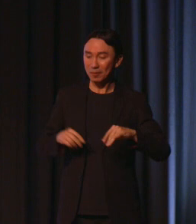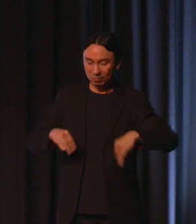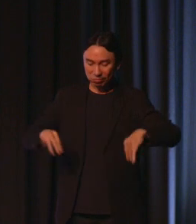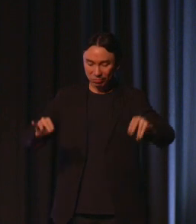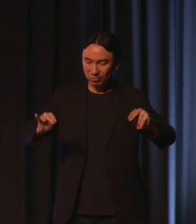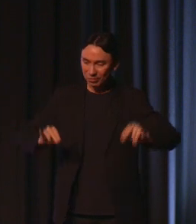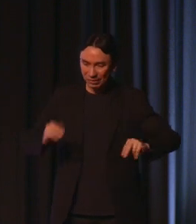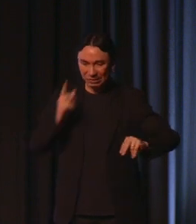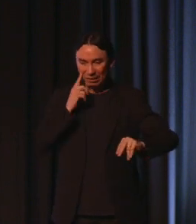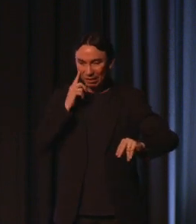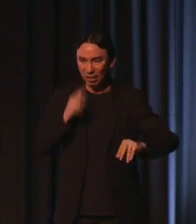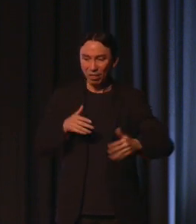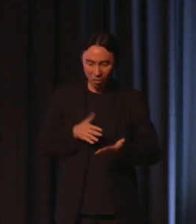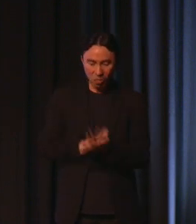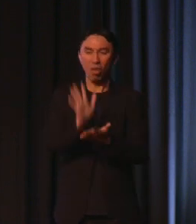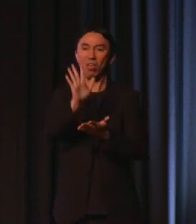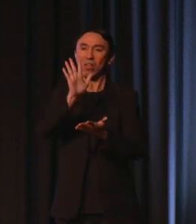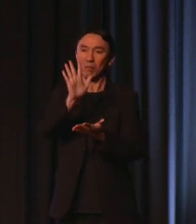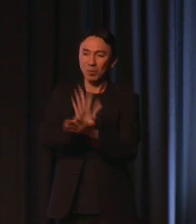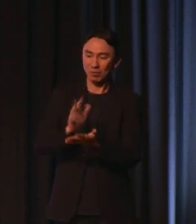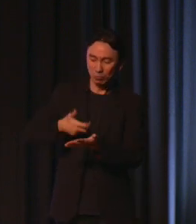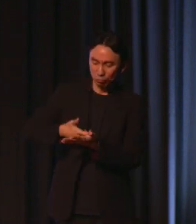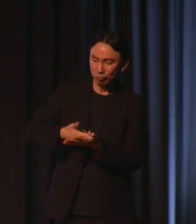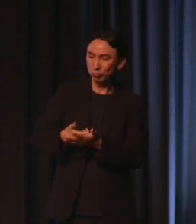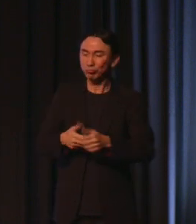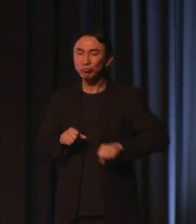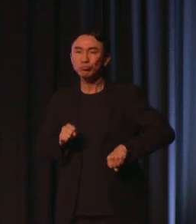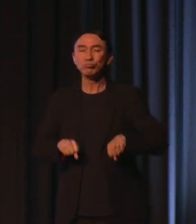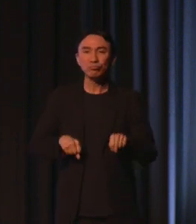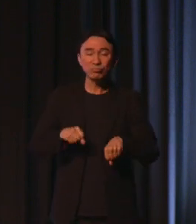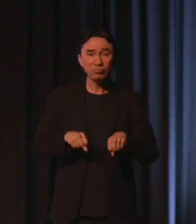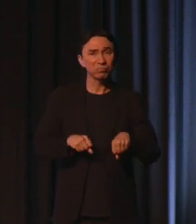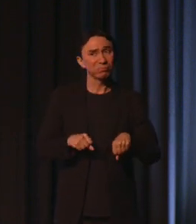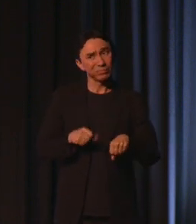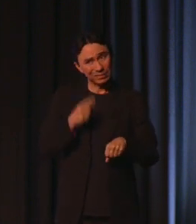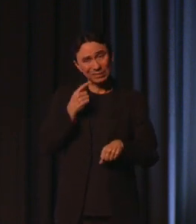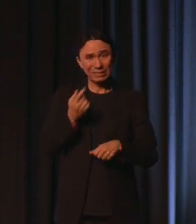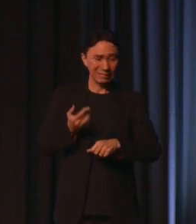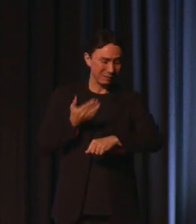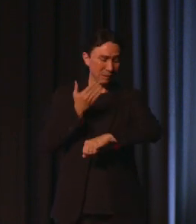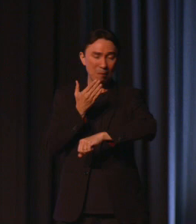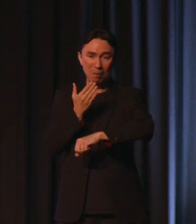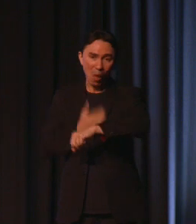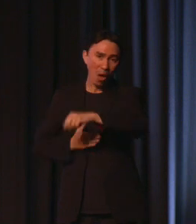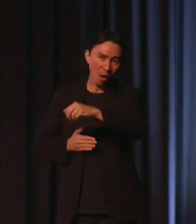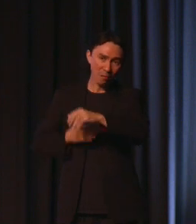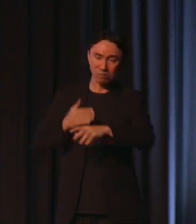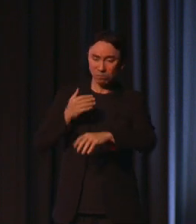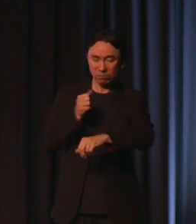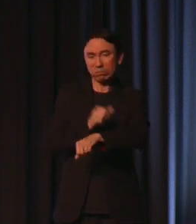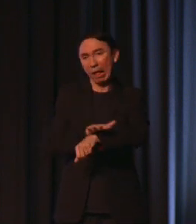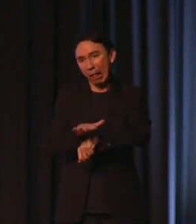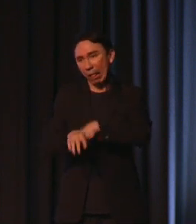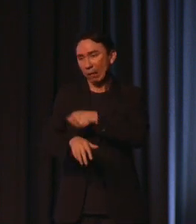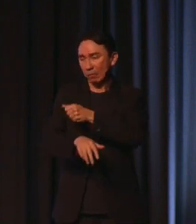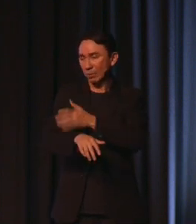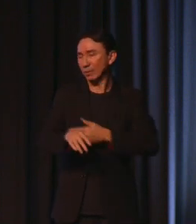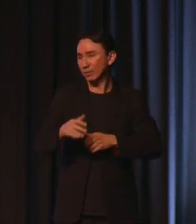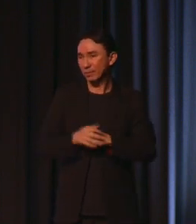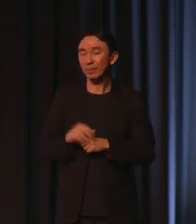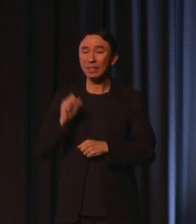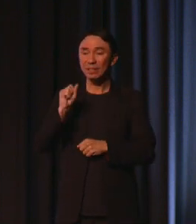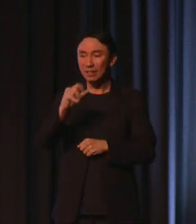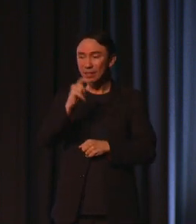naquele tapete, se movimentar, bater em algum bordo cortante. Se as quinas das mesas